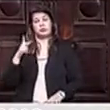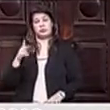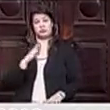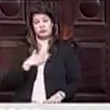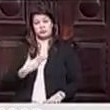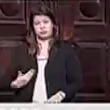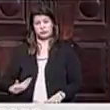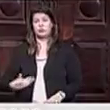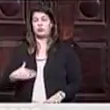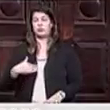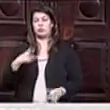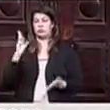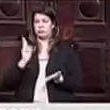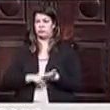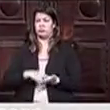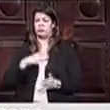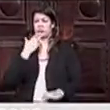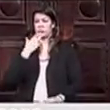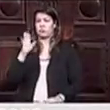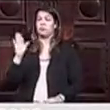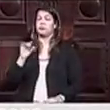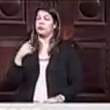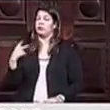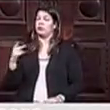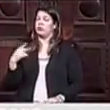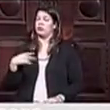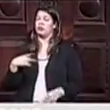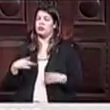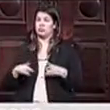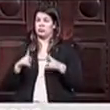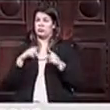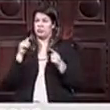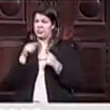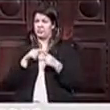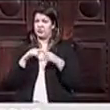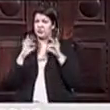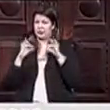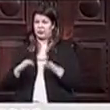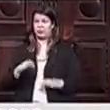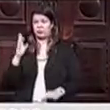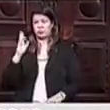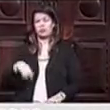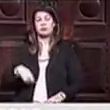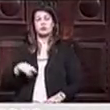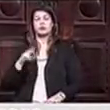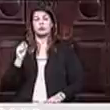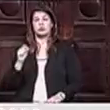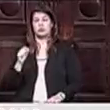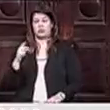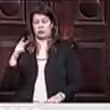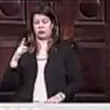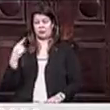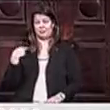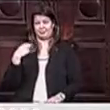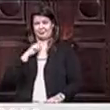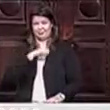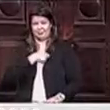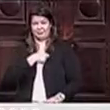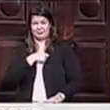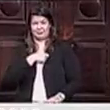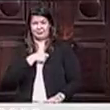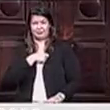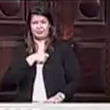Estado cumpra ainda de maneira objetiva e razoável com a sua parte da responsabilidade fiscal que ficou solta no